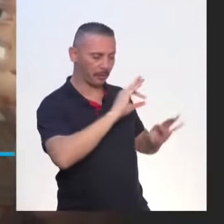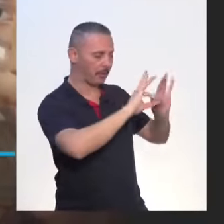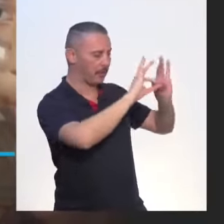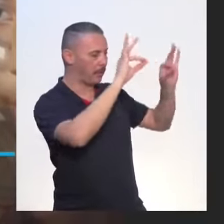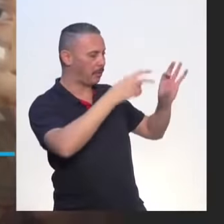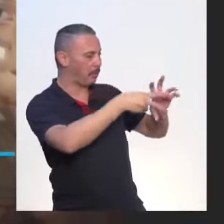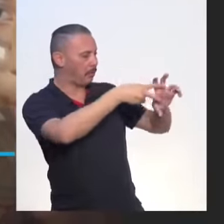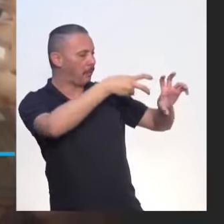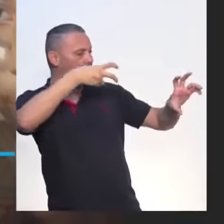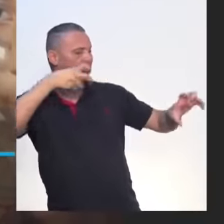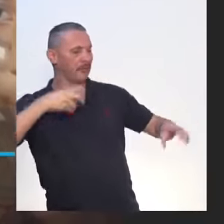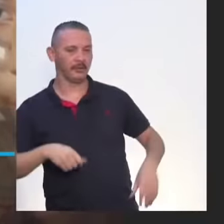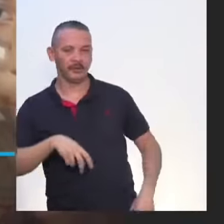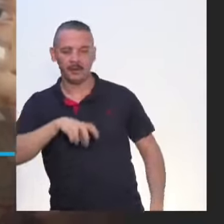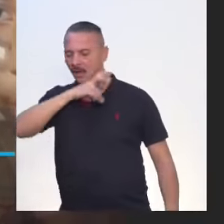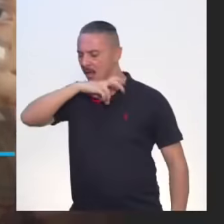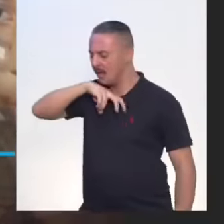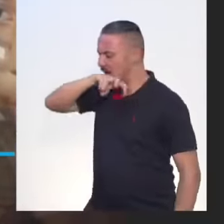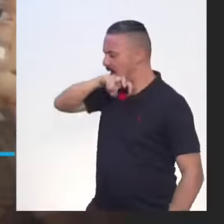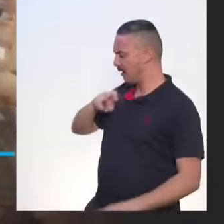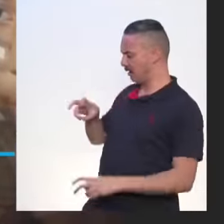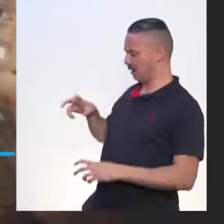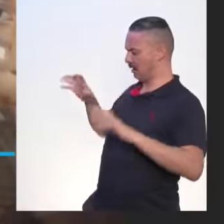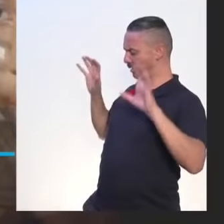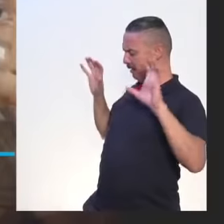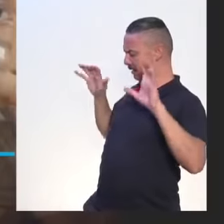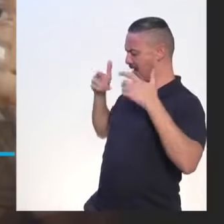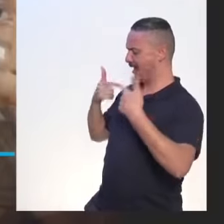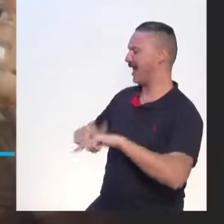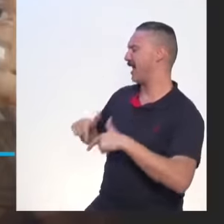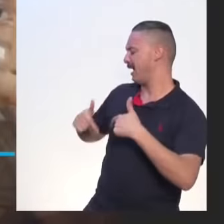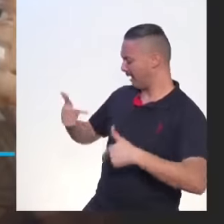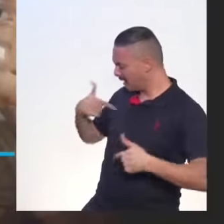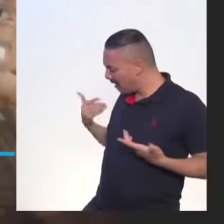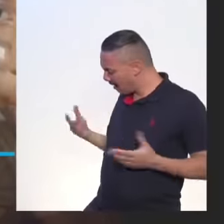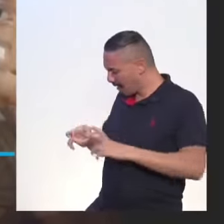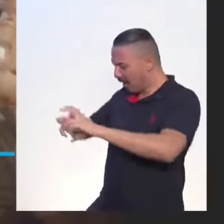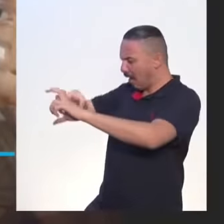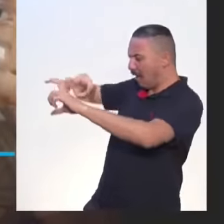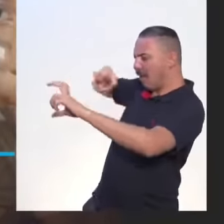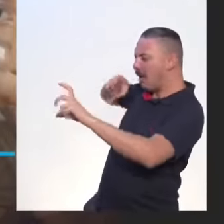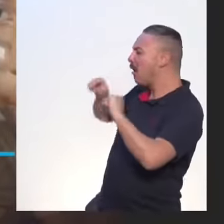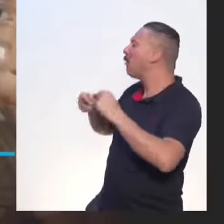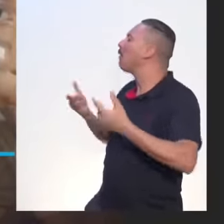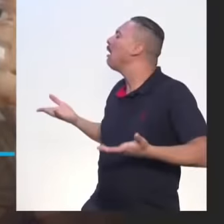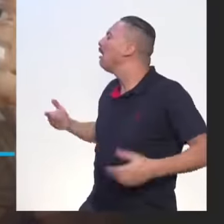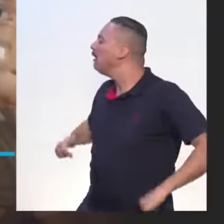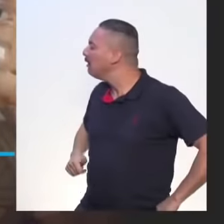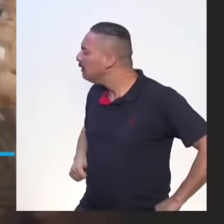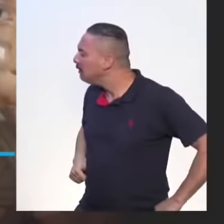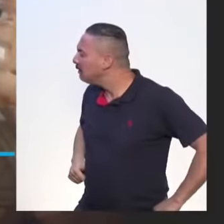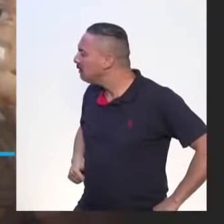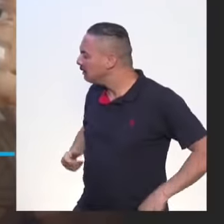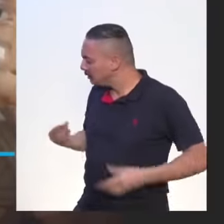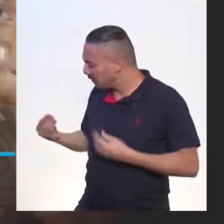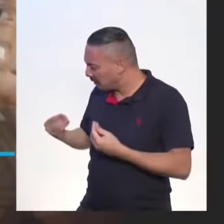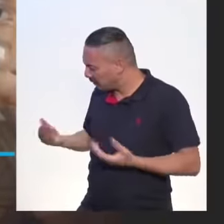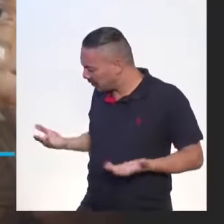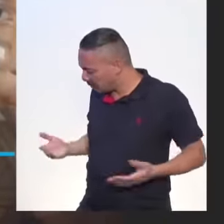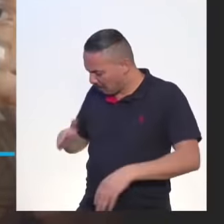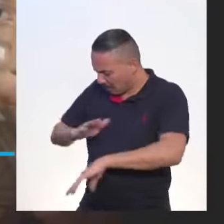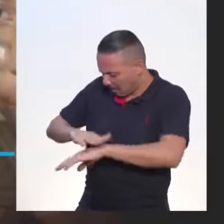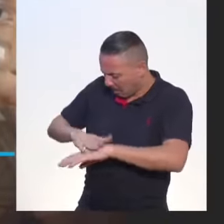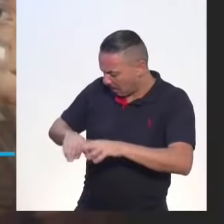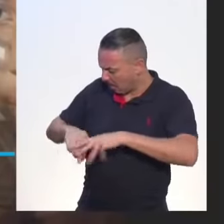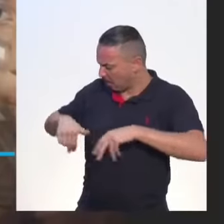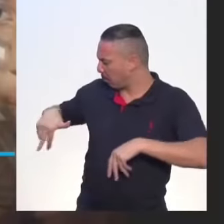maravilhoso. Aí o cobra grande riu novamente dele e disse assim: o que eu vou fazer com arco e uma flecha, se eu não tenho pernas nem mão, se